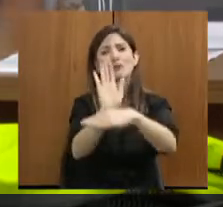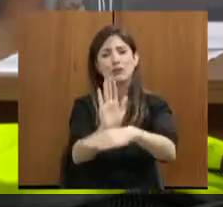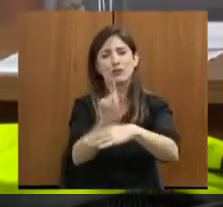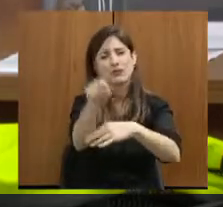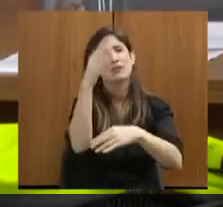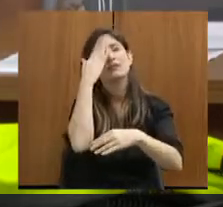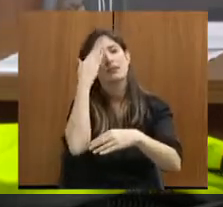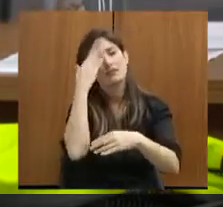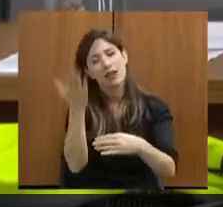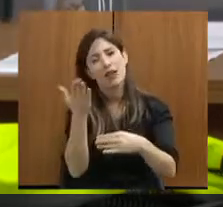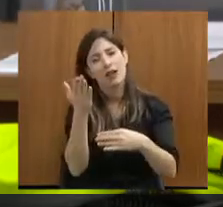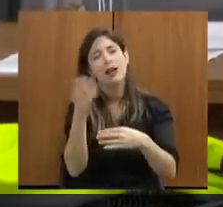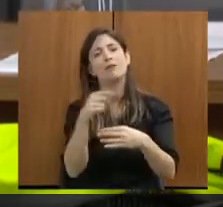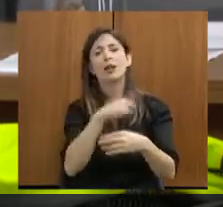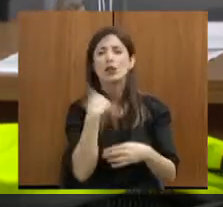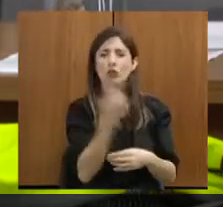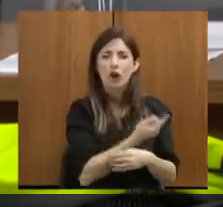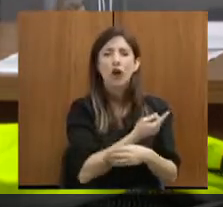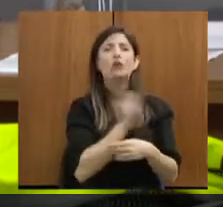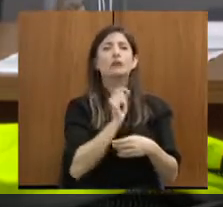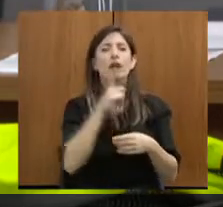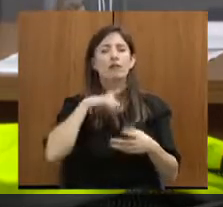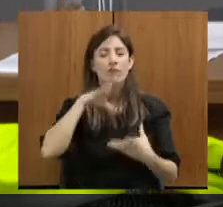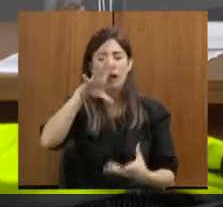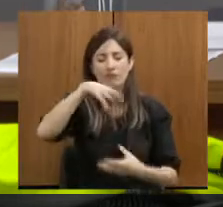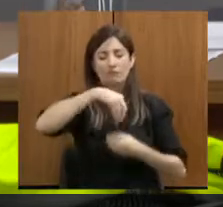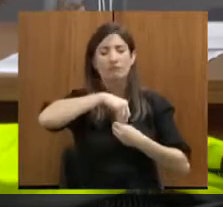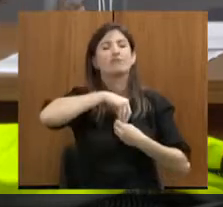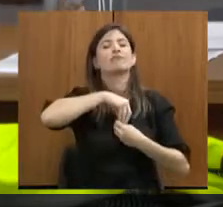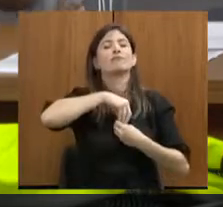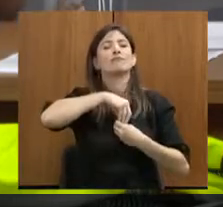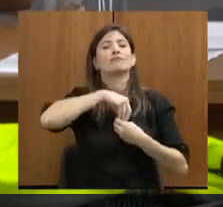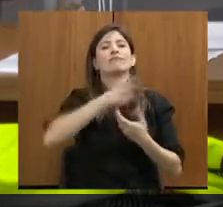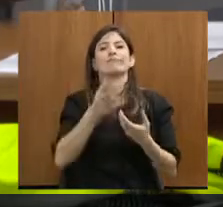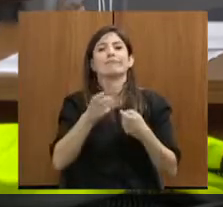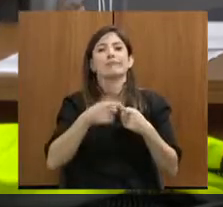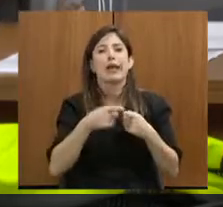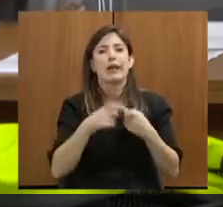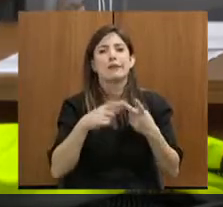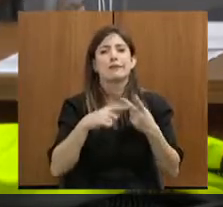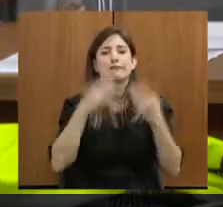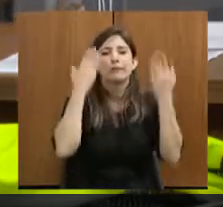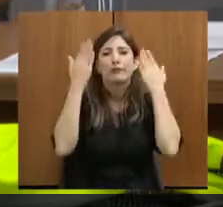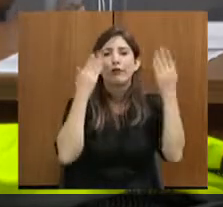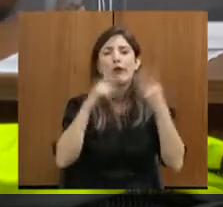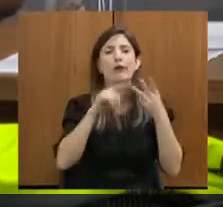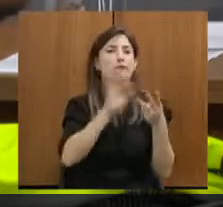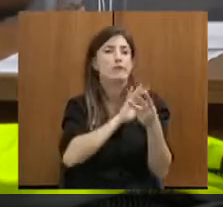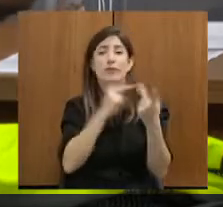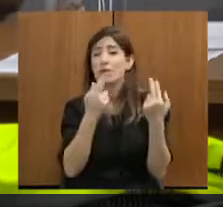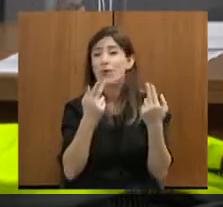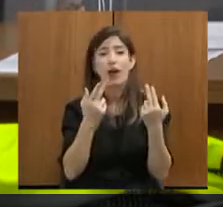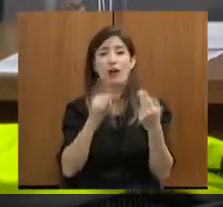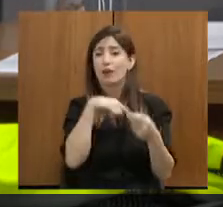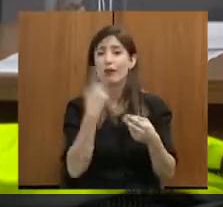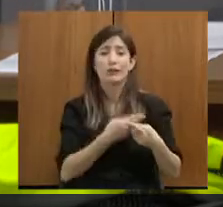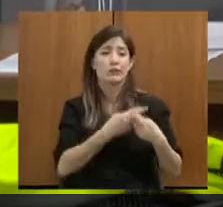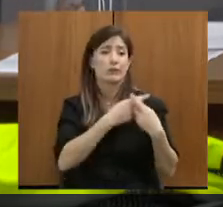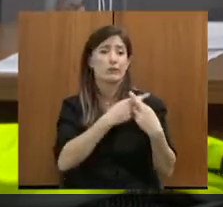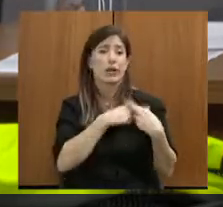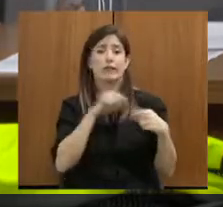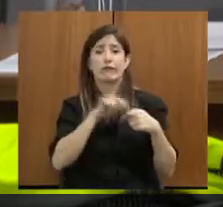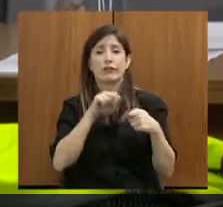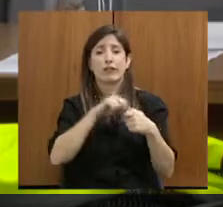é médico psicólogo polícia a gente tem que fazer todo papel a gente acolhe pessoas em com